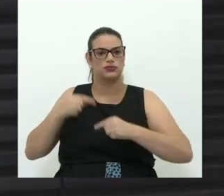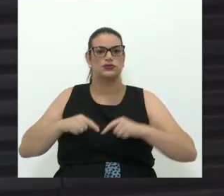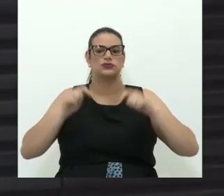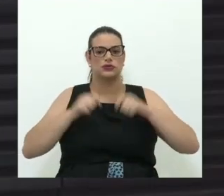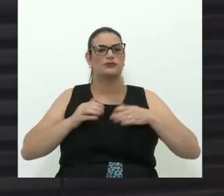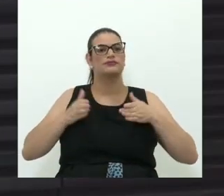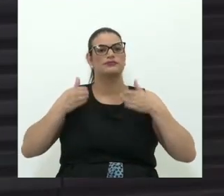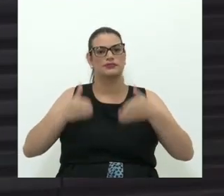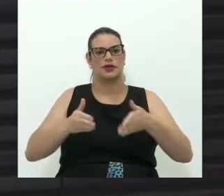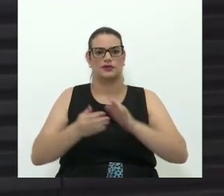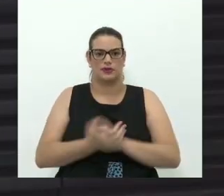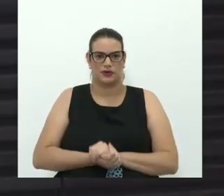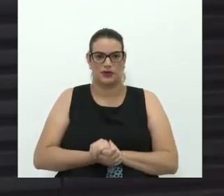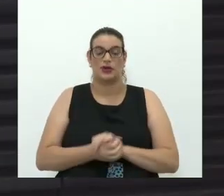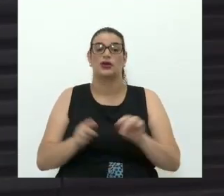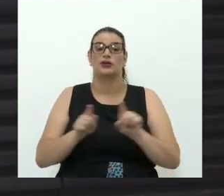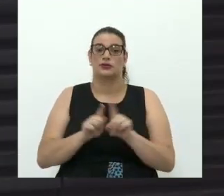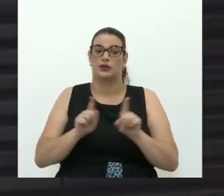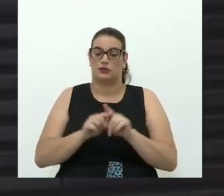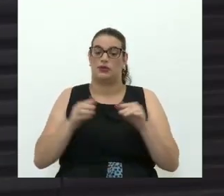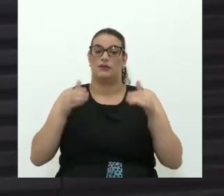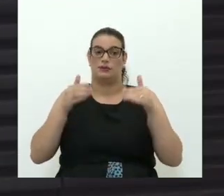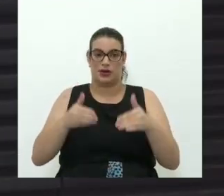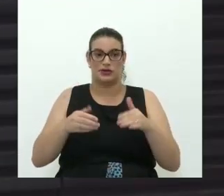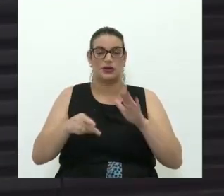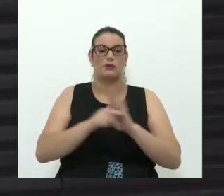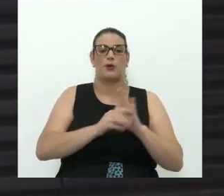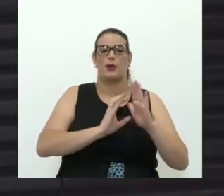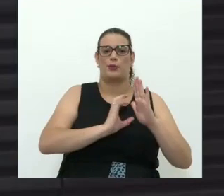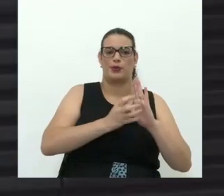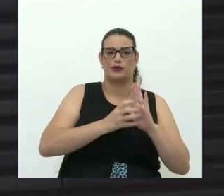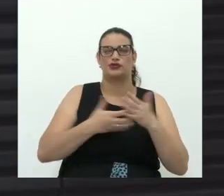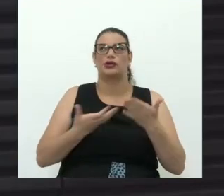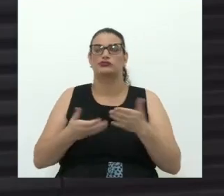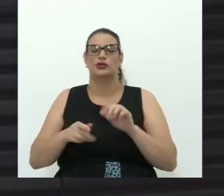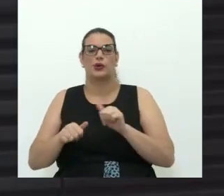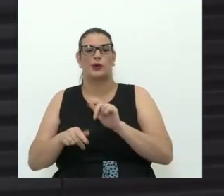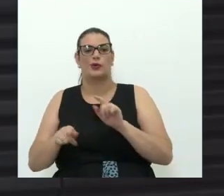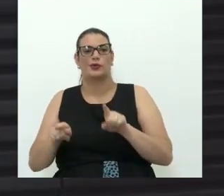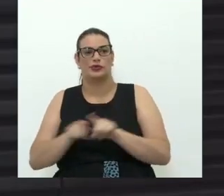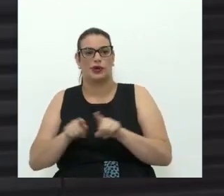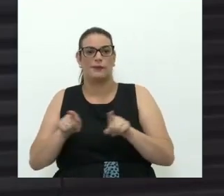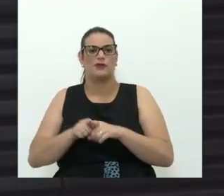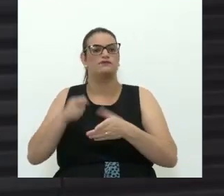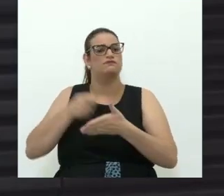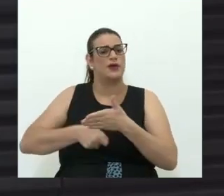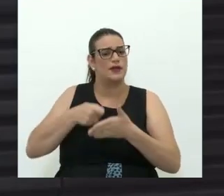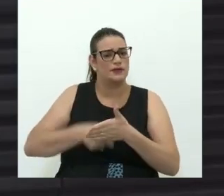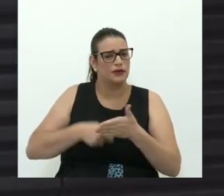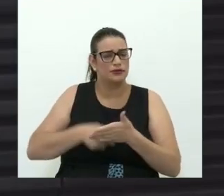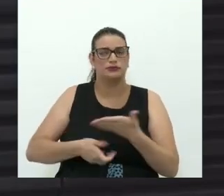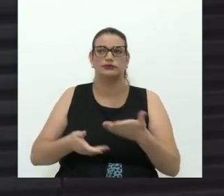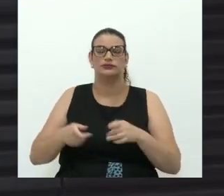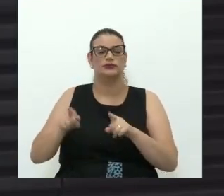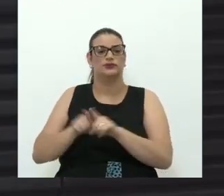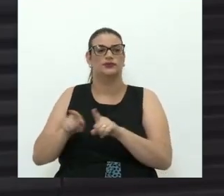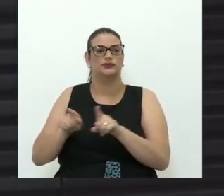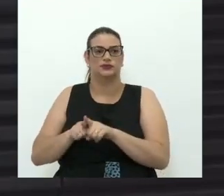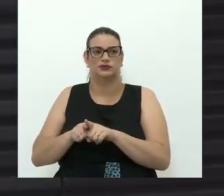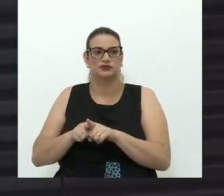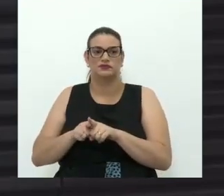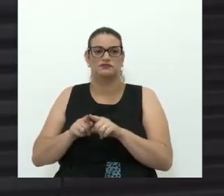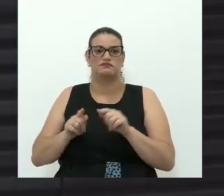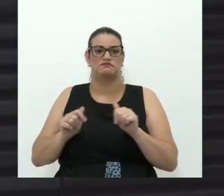participação e permite uma participação partidária permite uma participação de militância permite uma participação